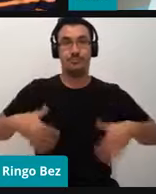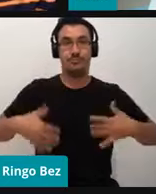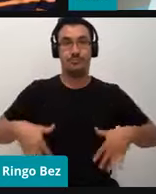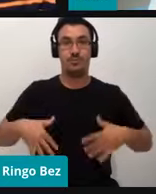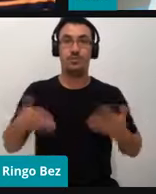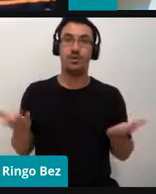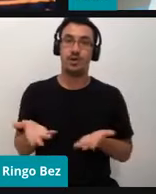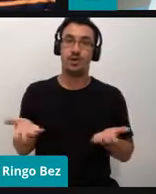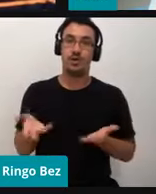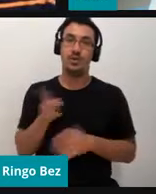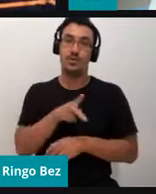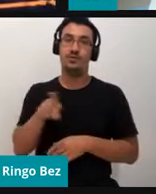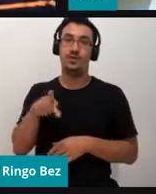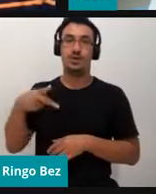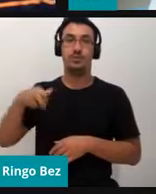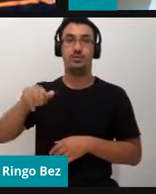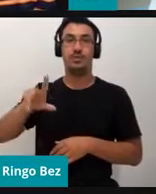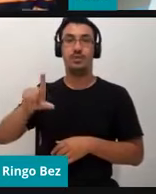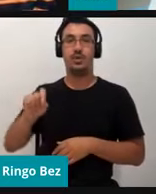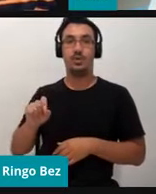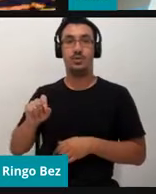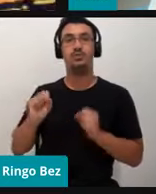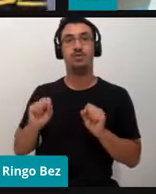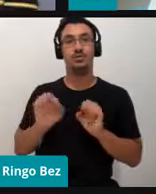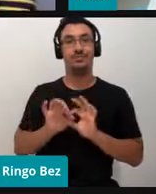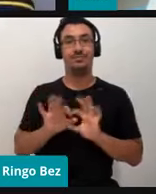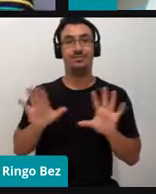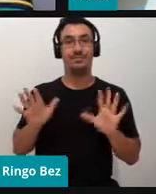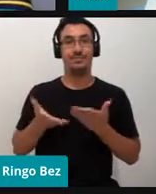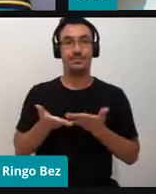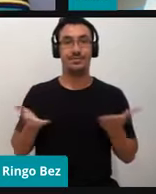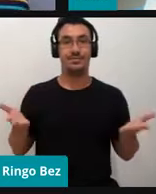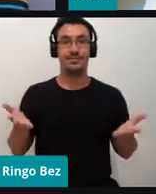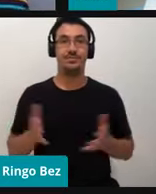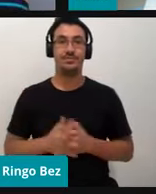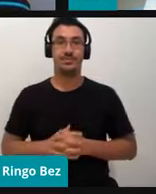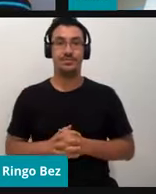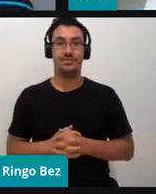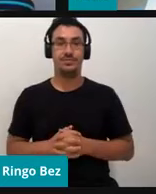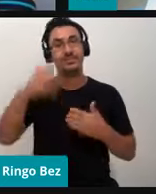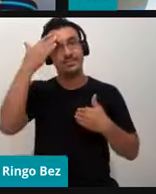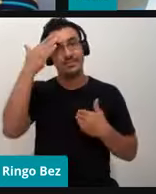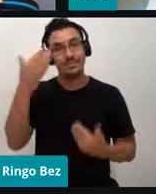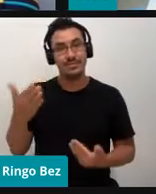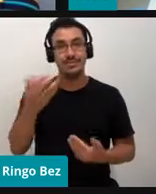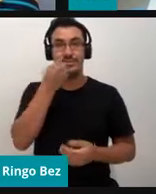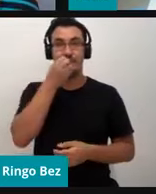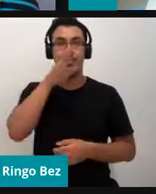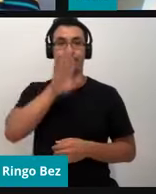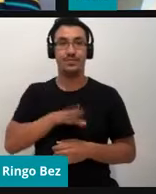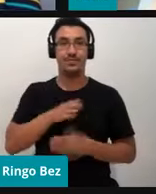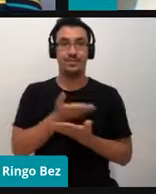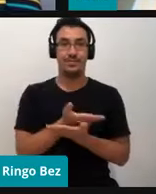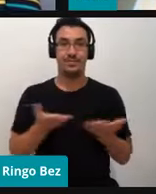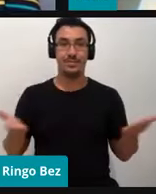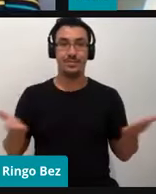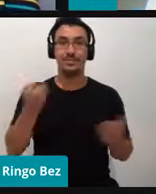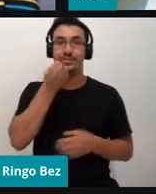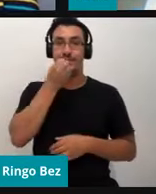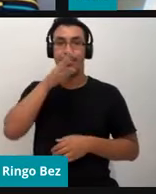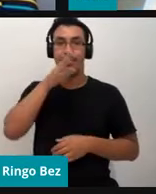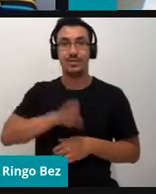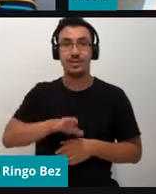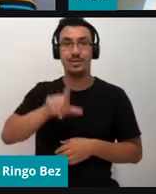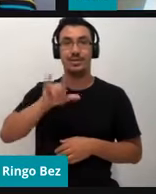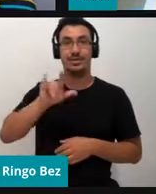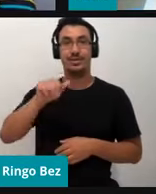professor Paulo Marques, fique à vontade. Obrigado, então, boa tarde a todos, boa tarde Liliane, boa tarde